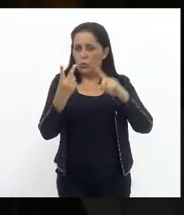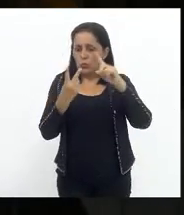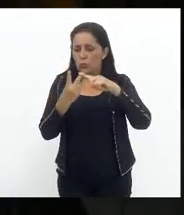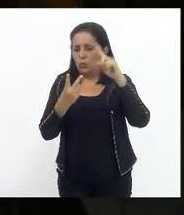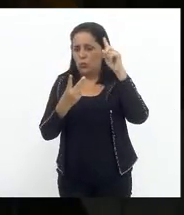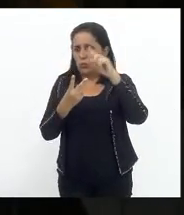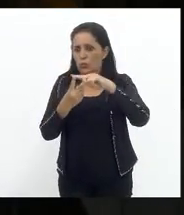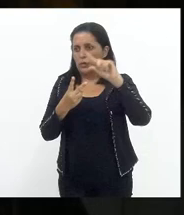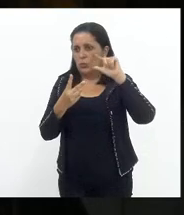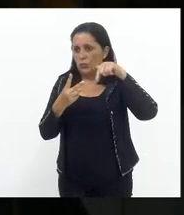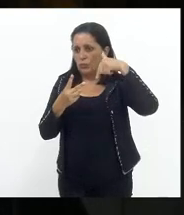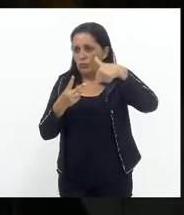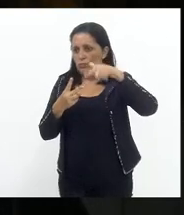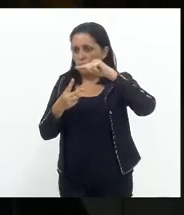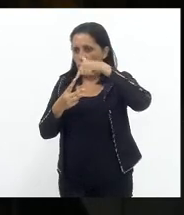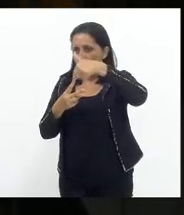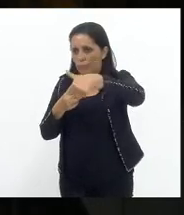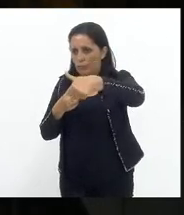funções.